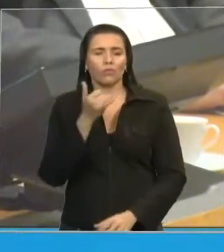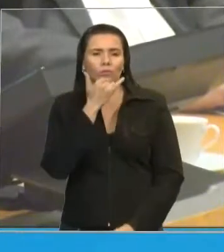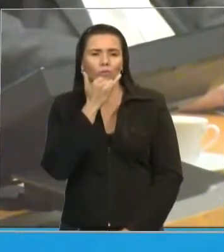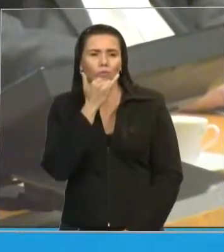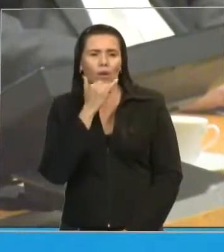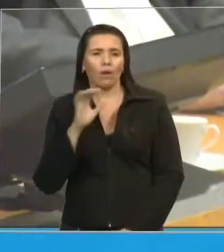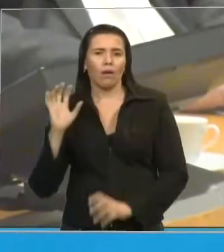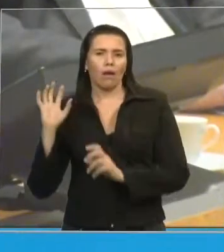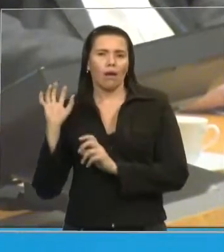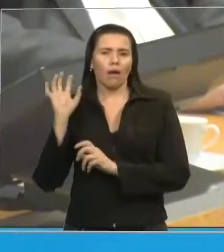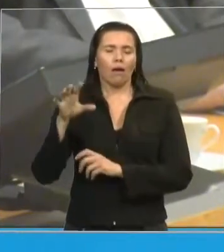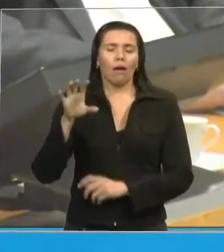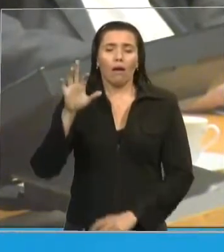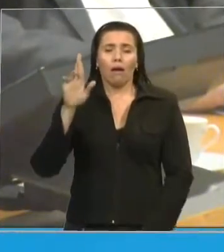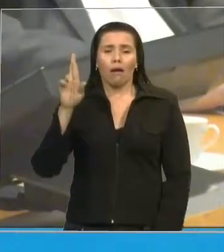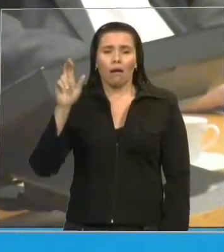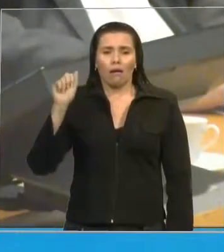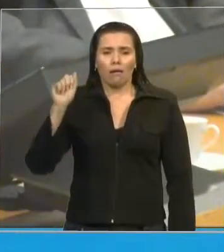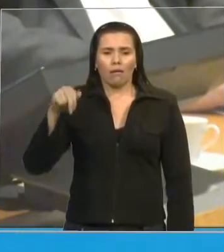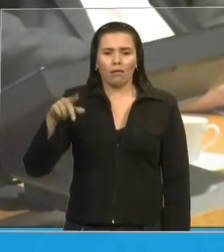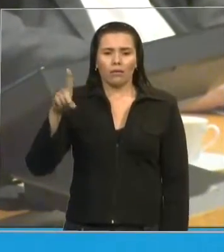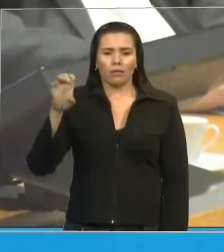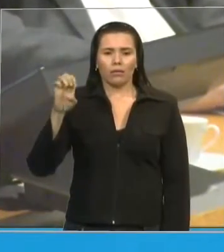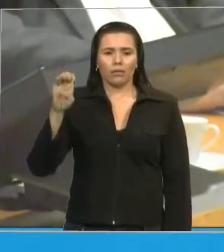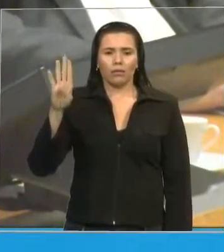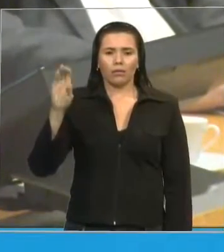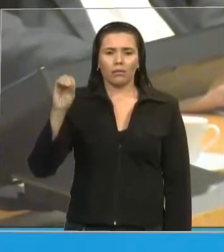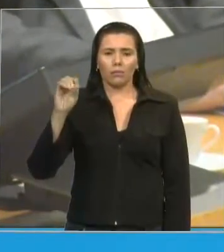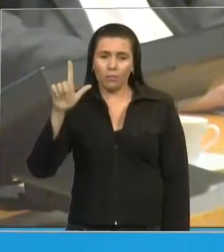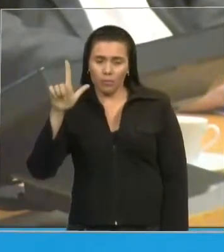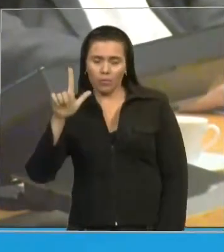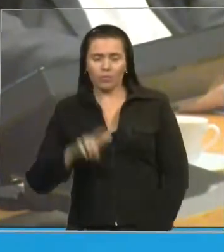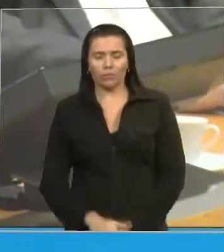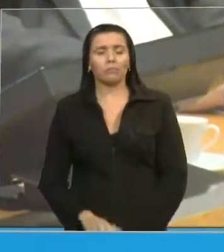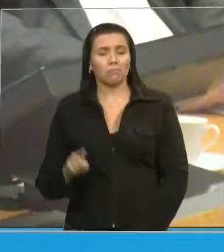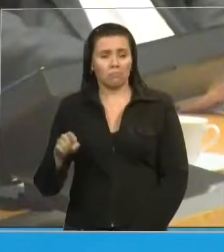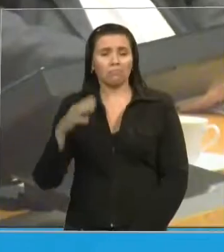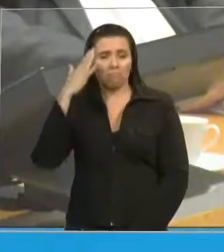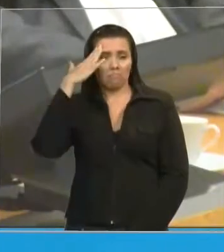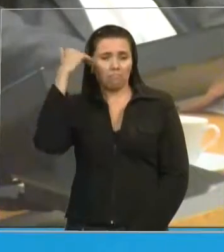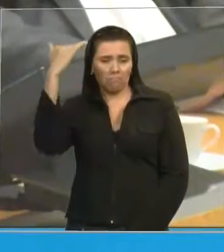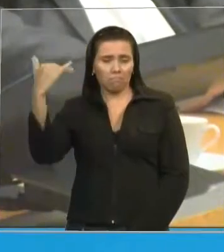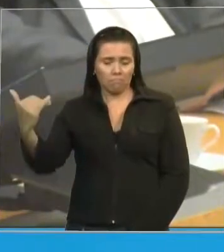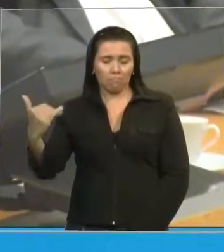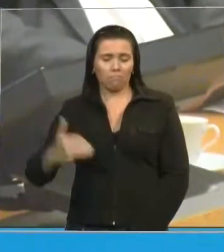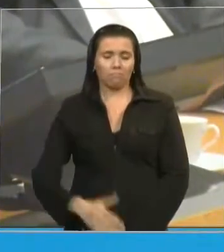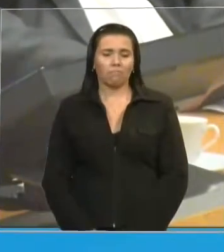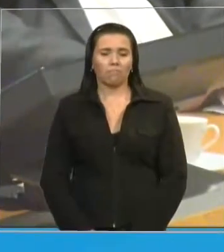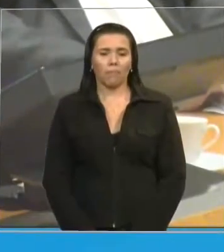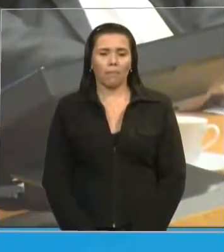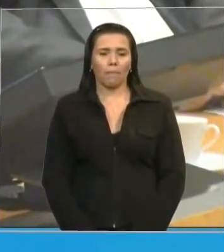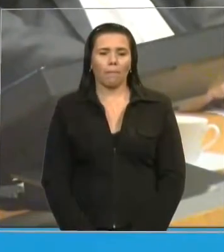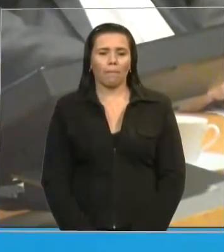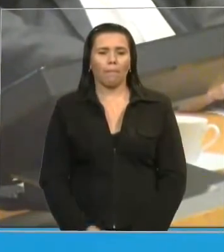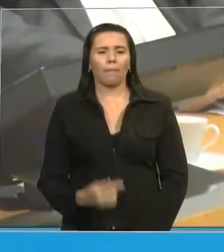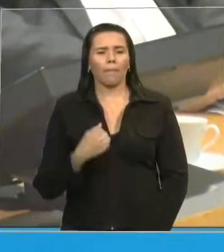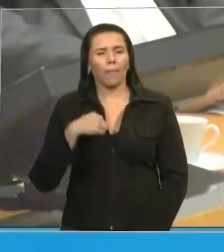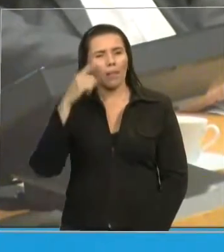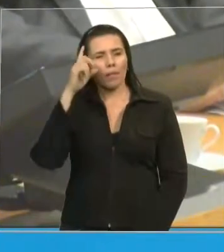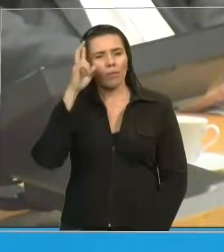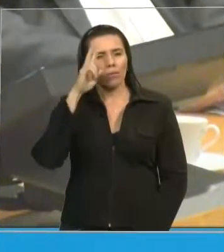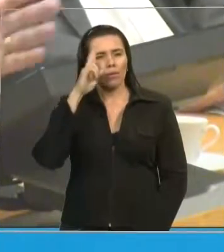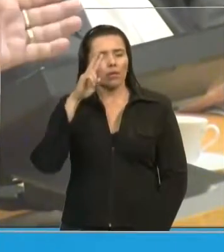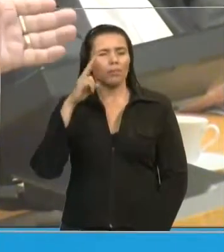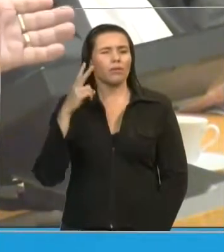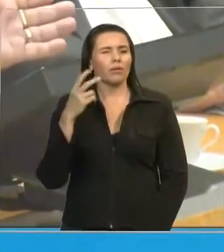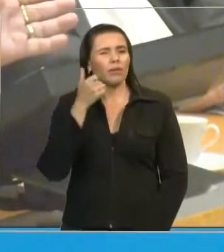eu entendo, ouvi atentamente o seu discurso, eu acho que se a maioria das mães nossas do interior e